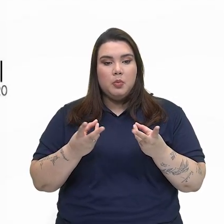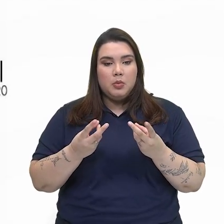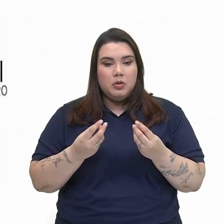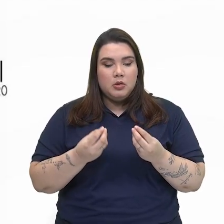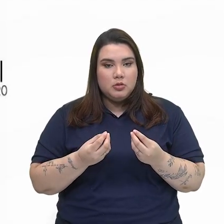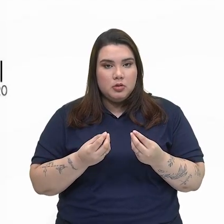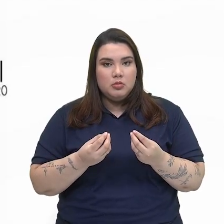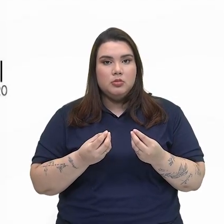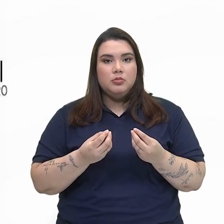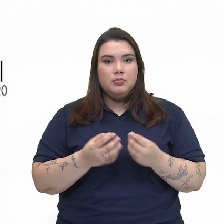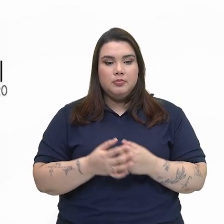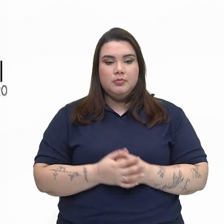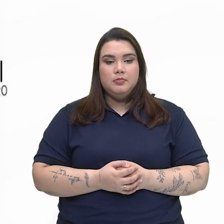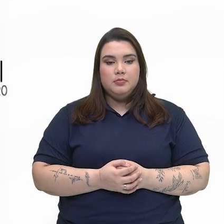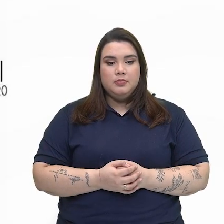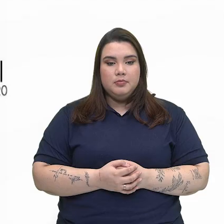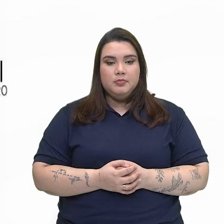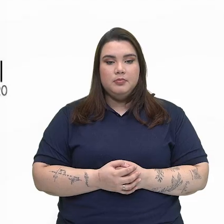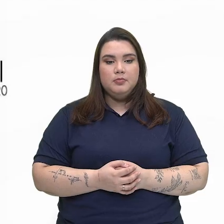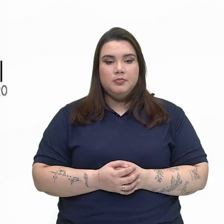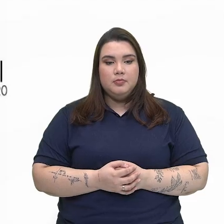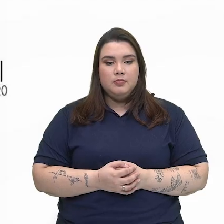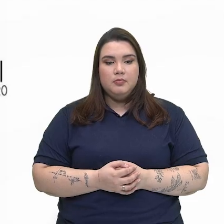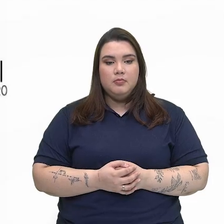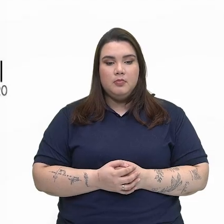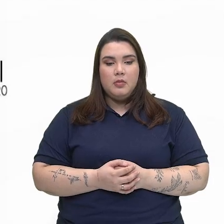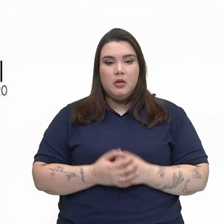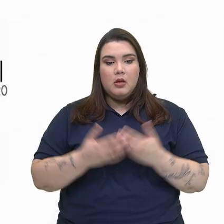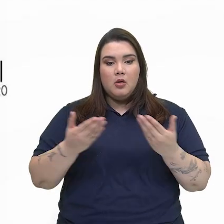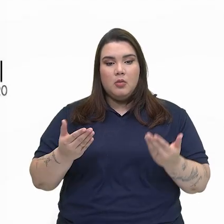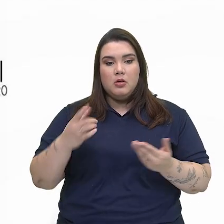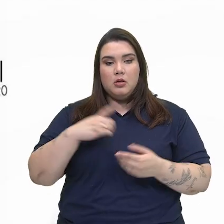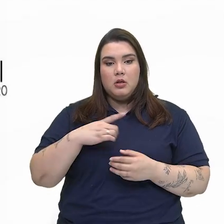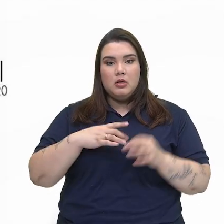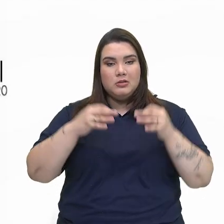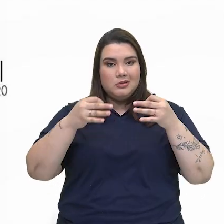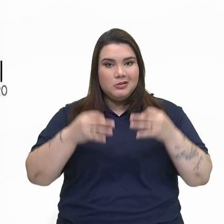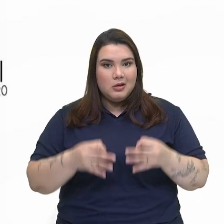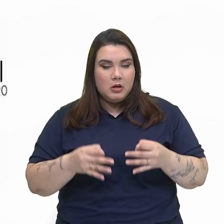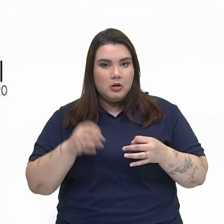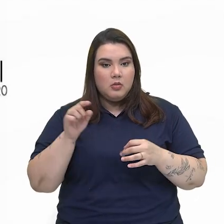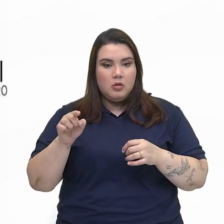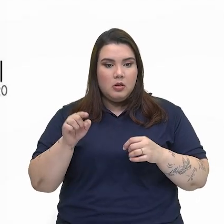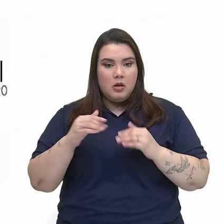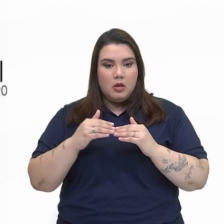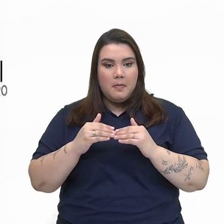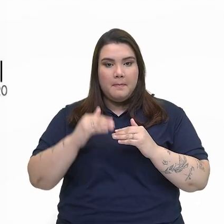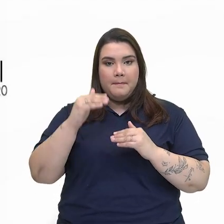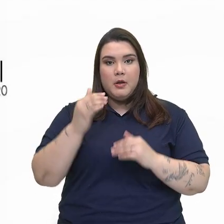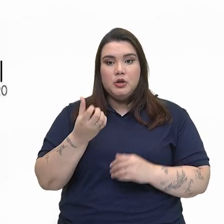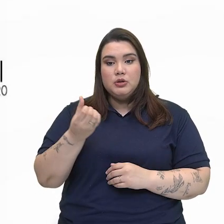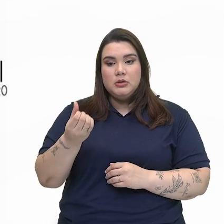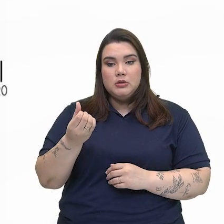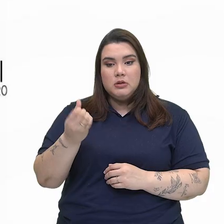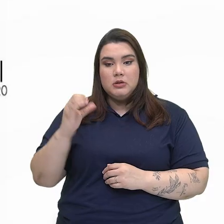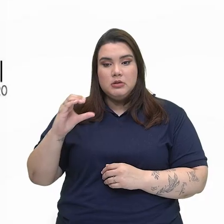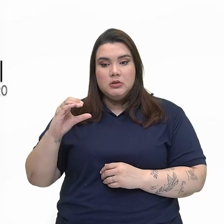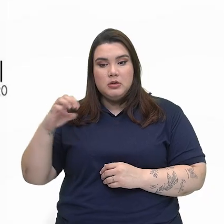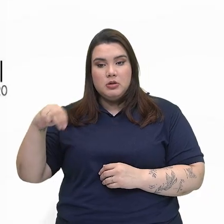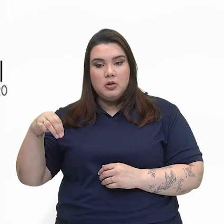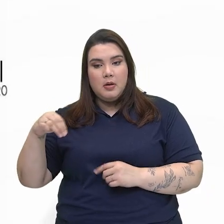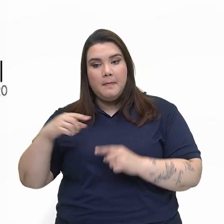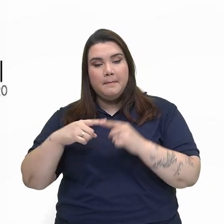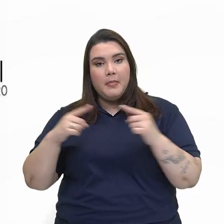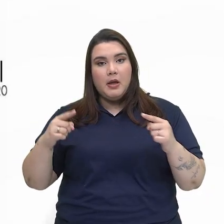4, 5, 6. Então, eu tenho certeza que o meu objeto tem mais de 6 centímetros, mas